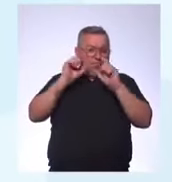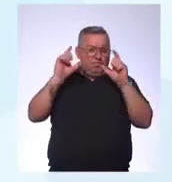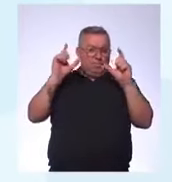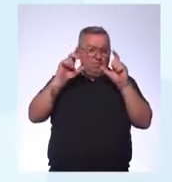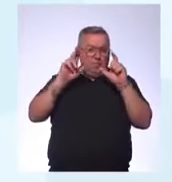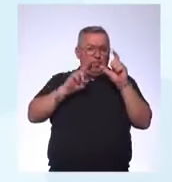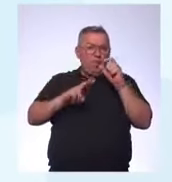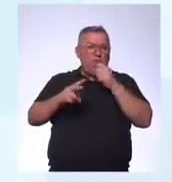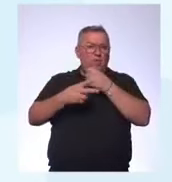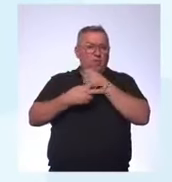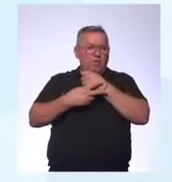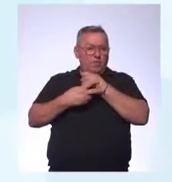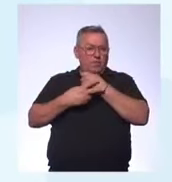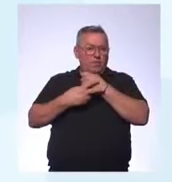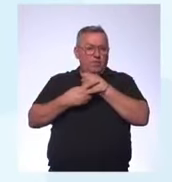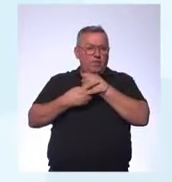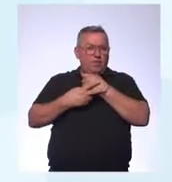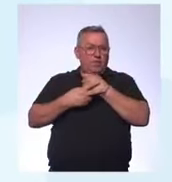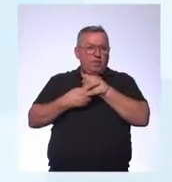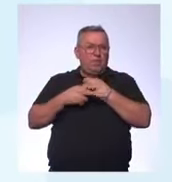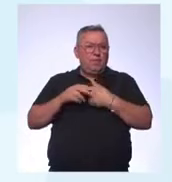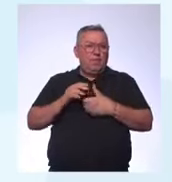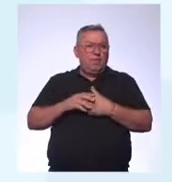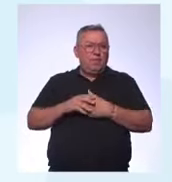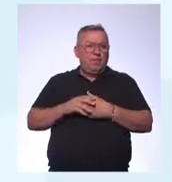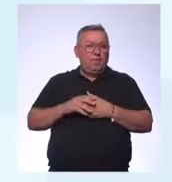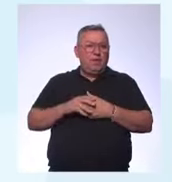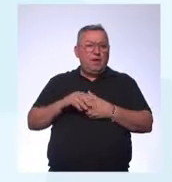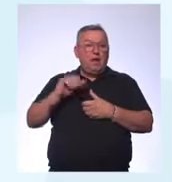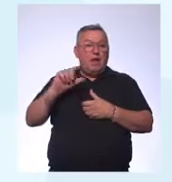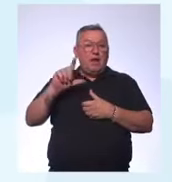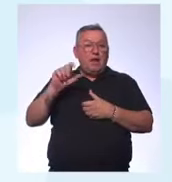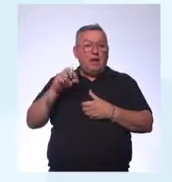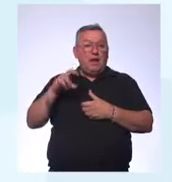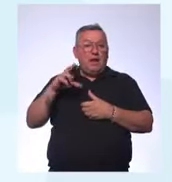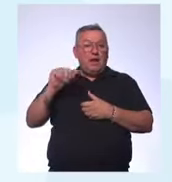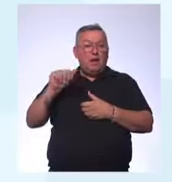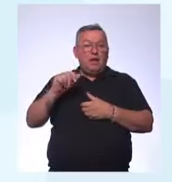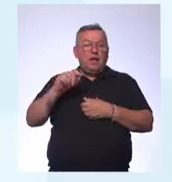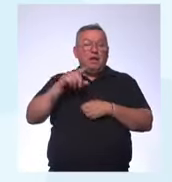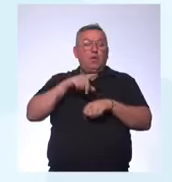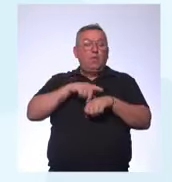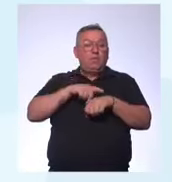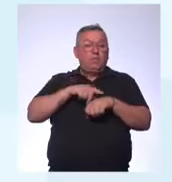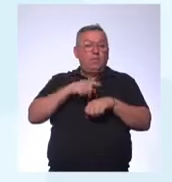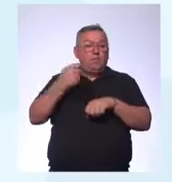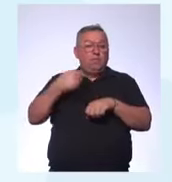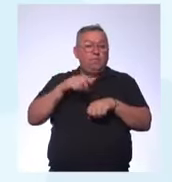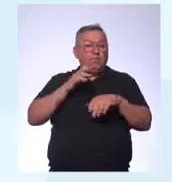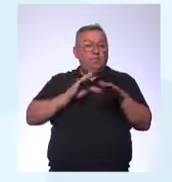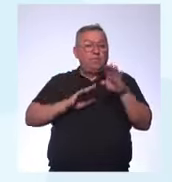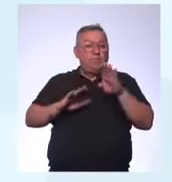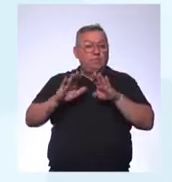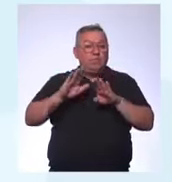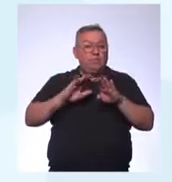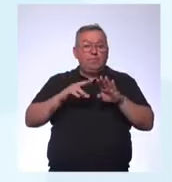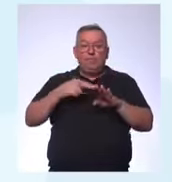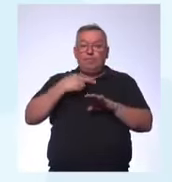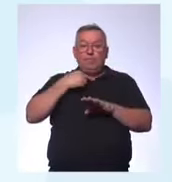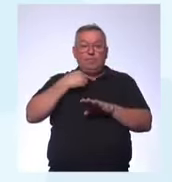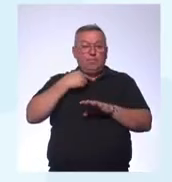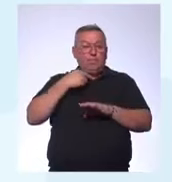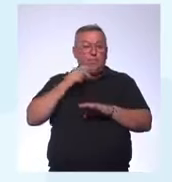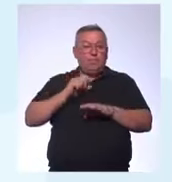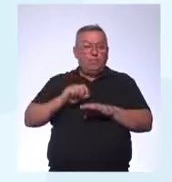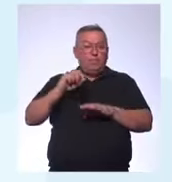verbo que a gente usou aí como verbo do dizer. Ela alerta. O momento ainda exige cuidados. Não podemos